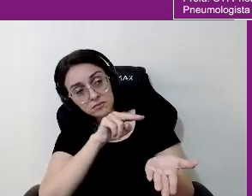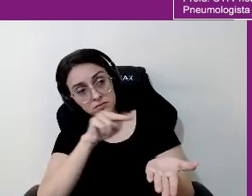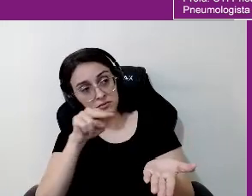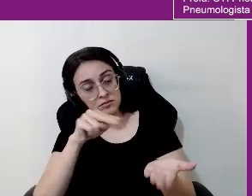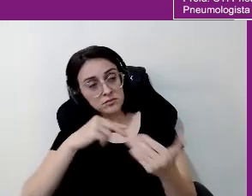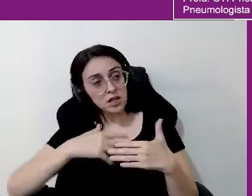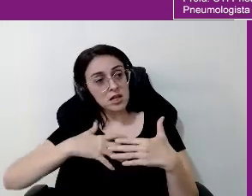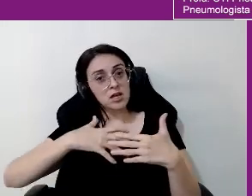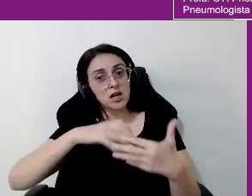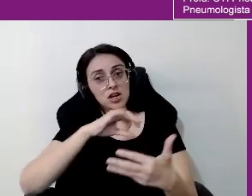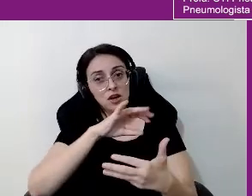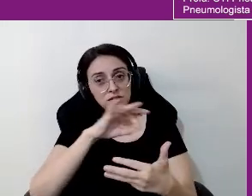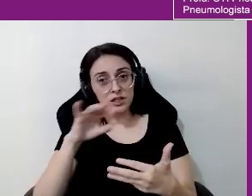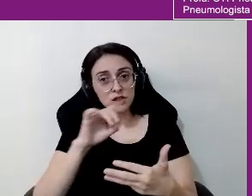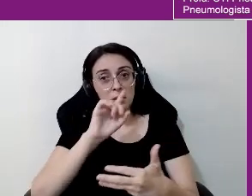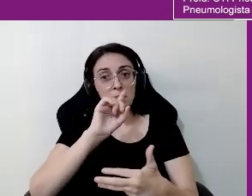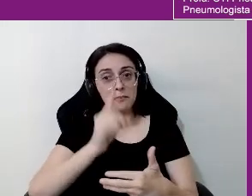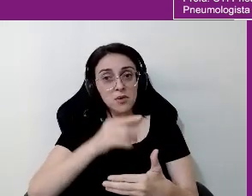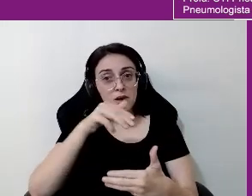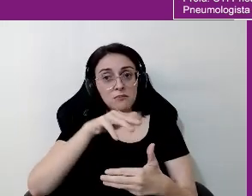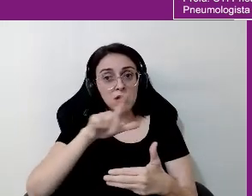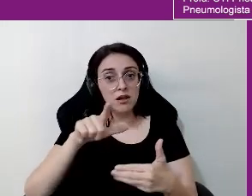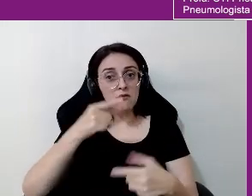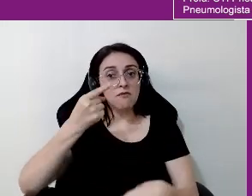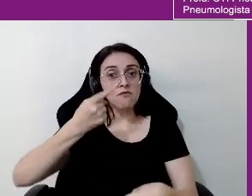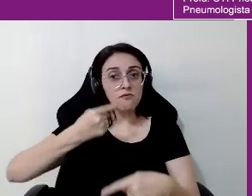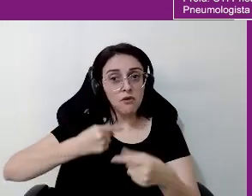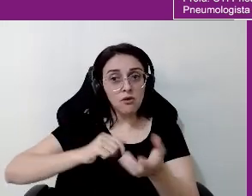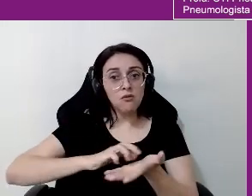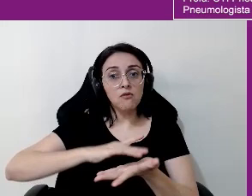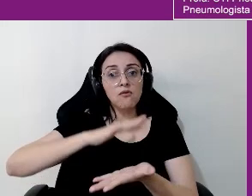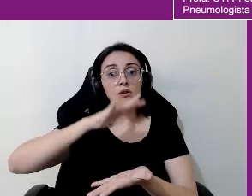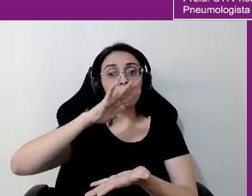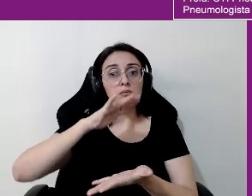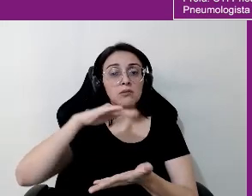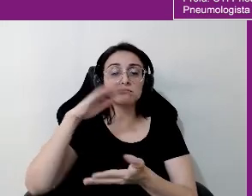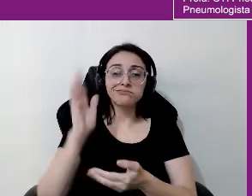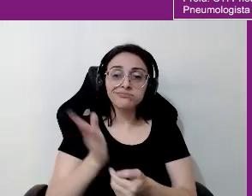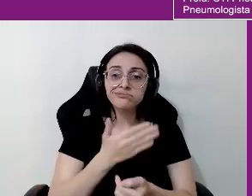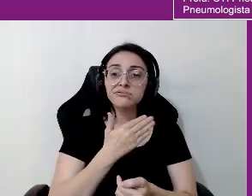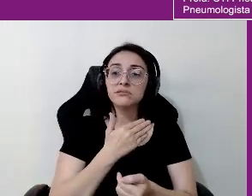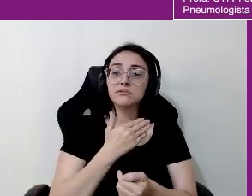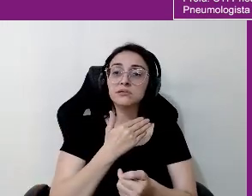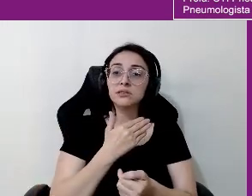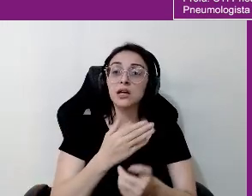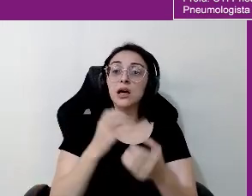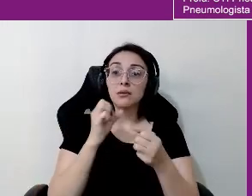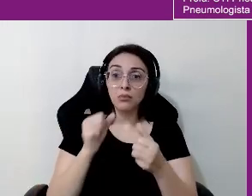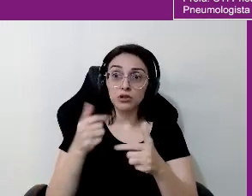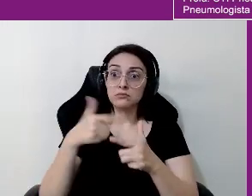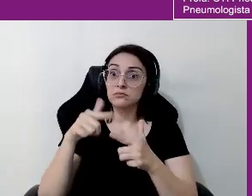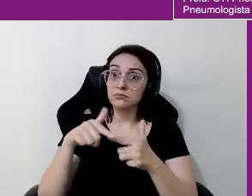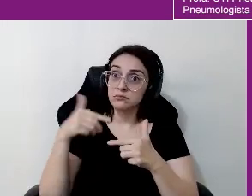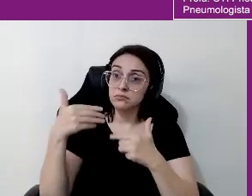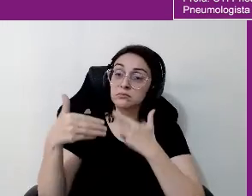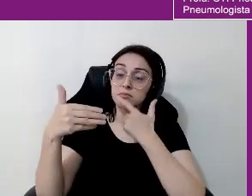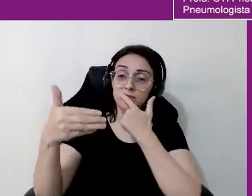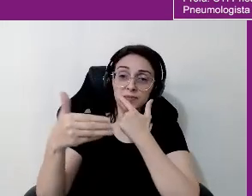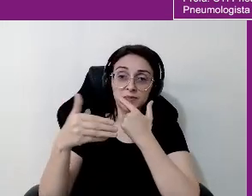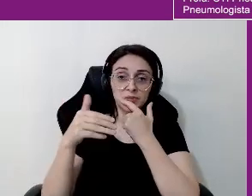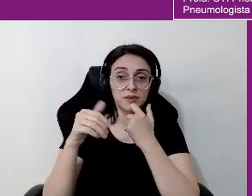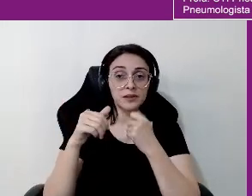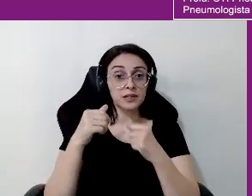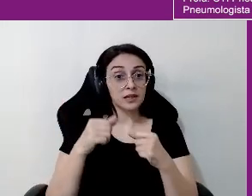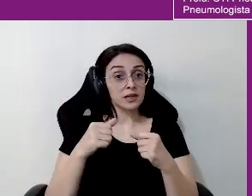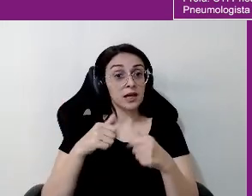fazendo 900, 1000 ml de volume corrente e está passando batido. E isso pode estar